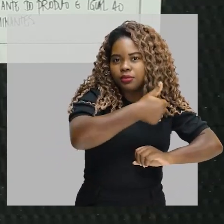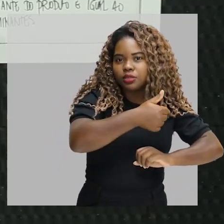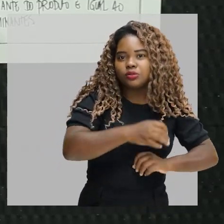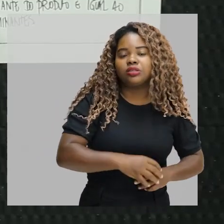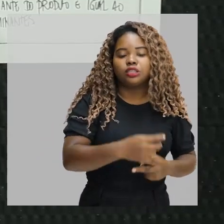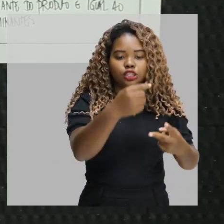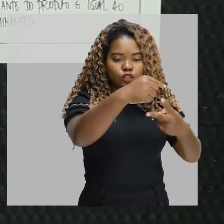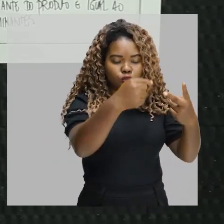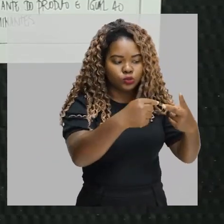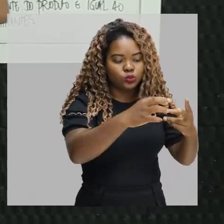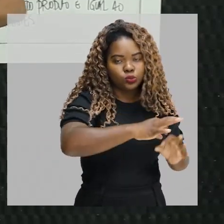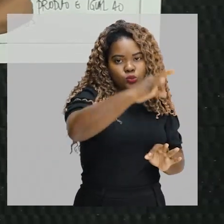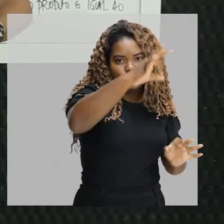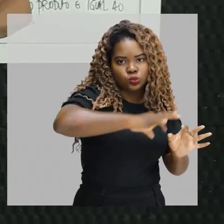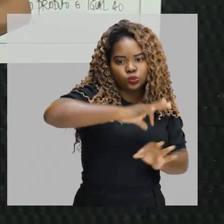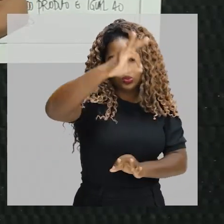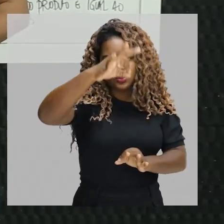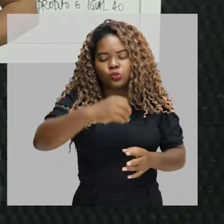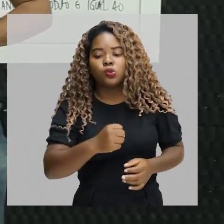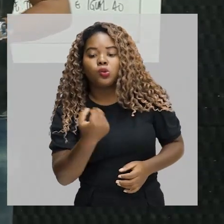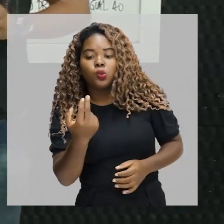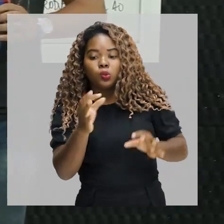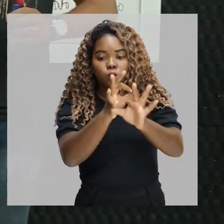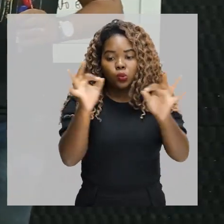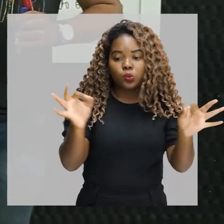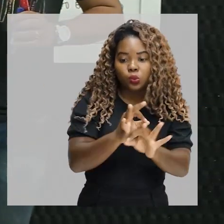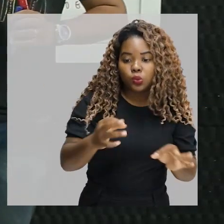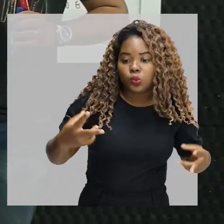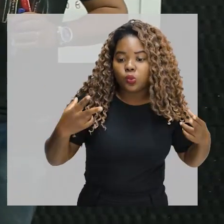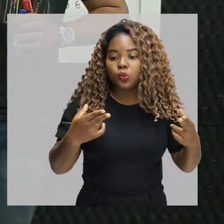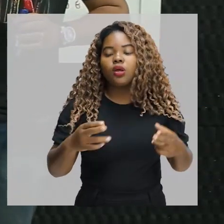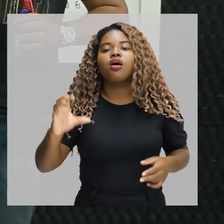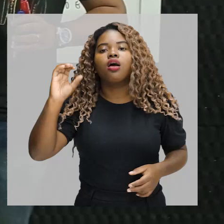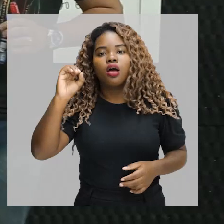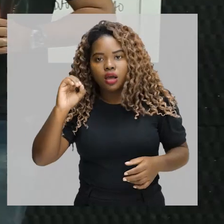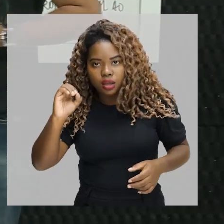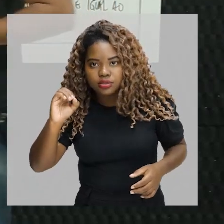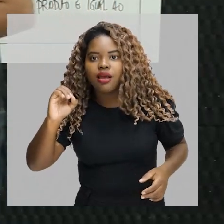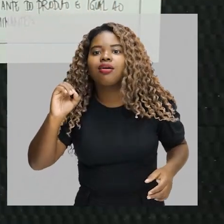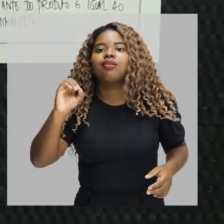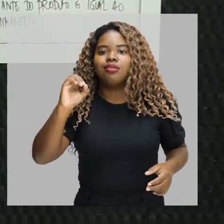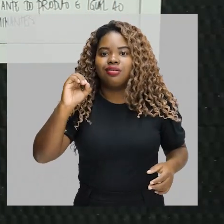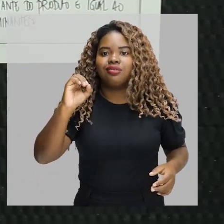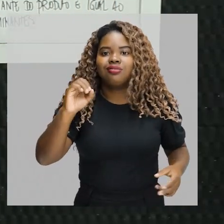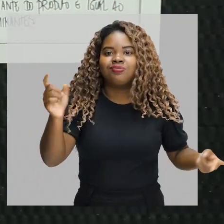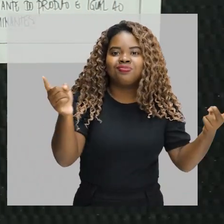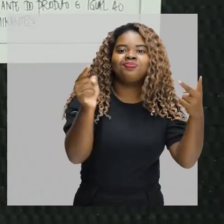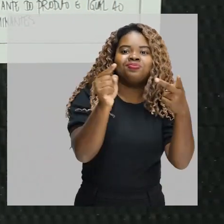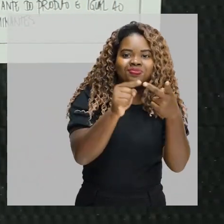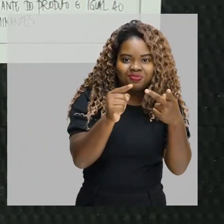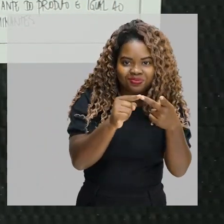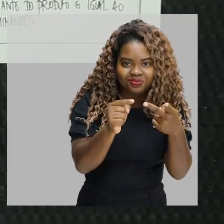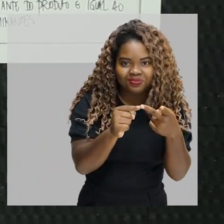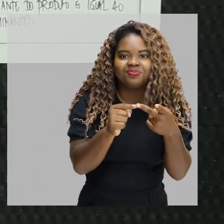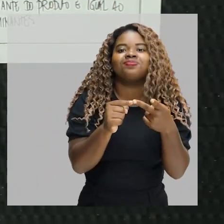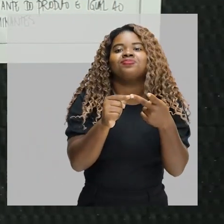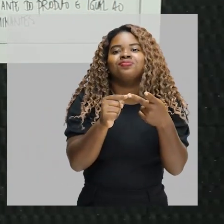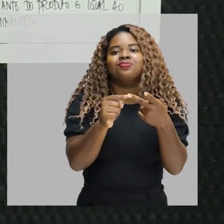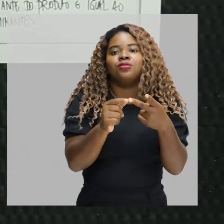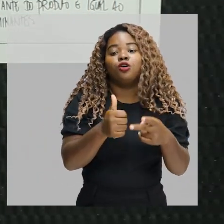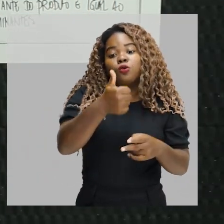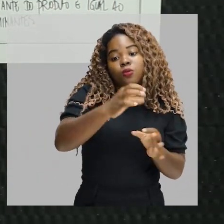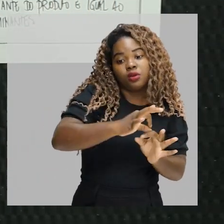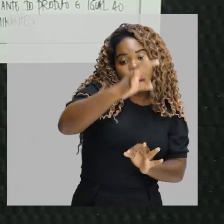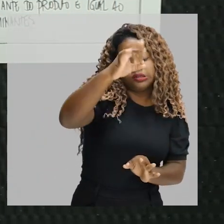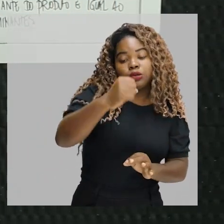colunas iguais. Possuiu duas linhas ou colunas iguais, é nulo o determinante. Tá? Quando uma linha